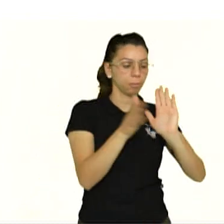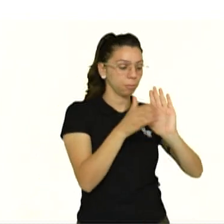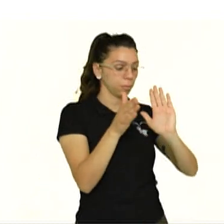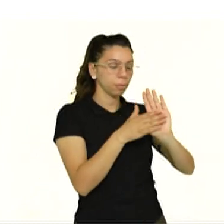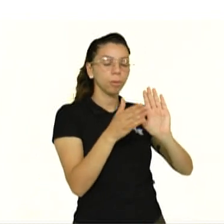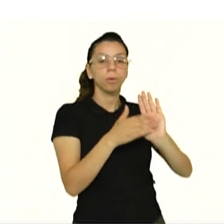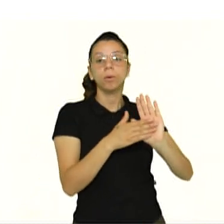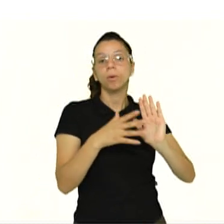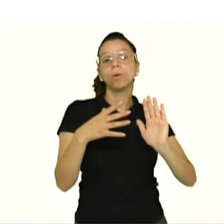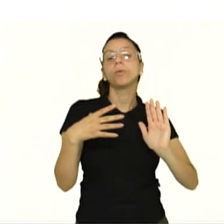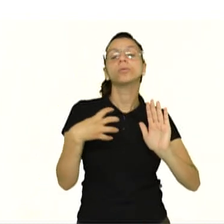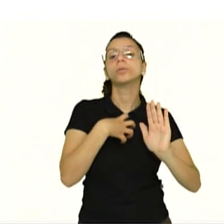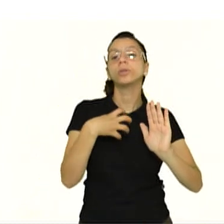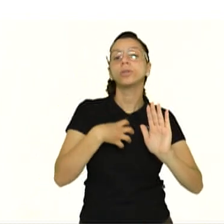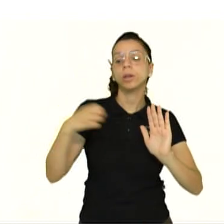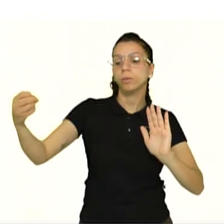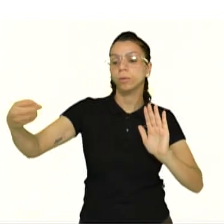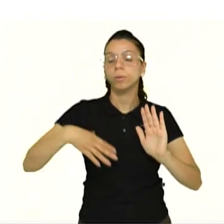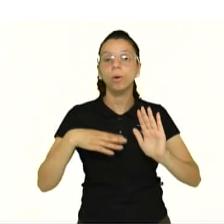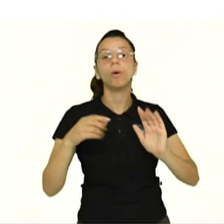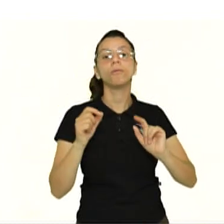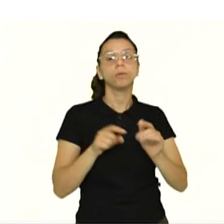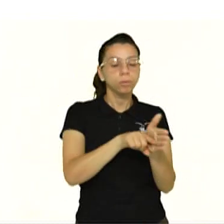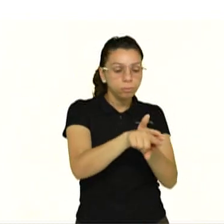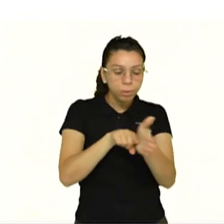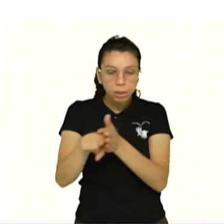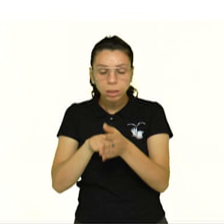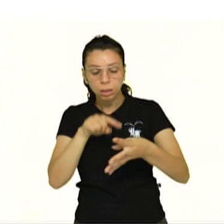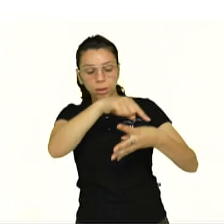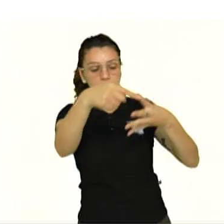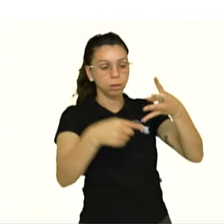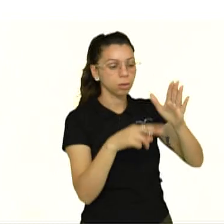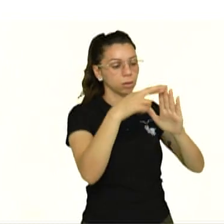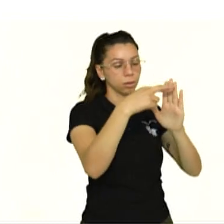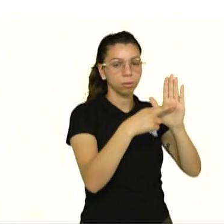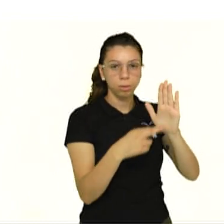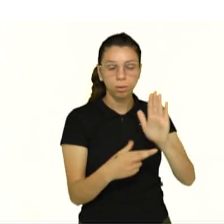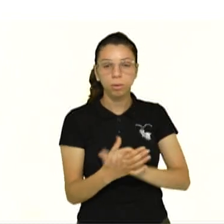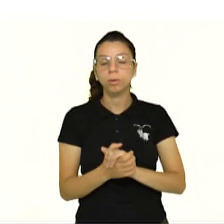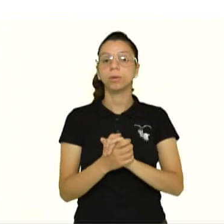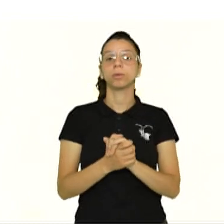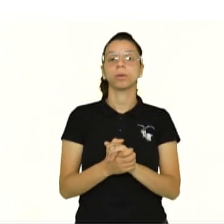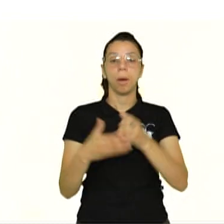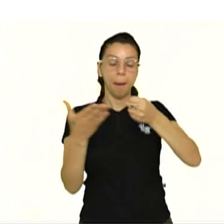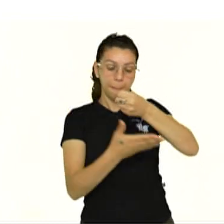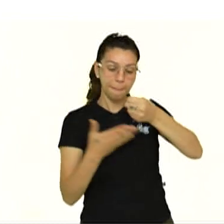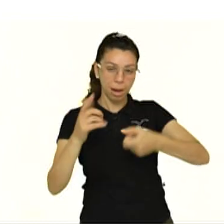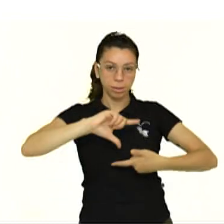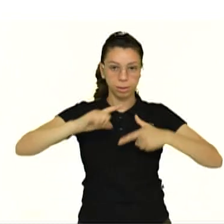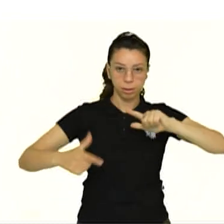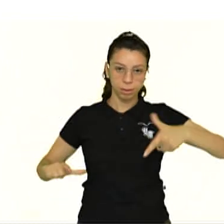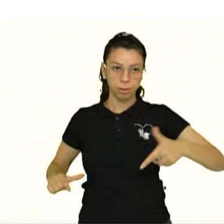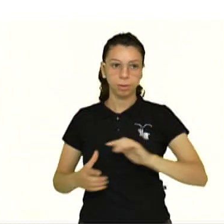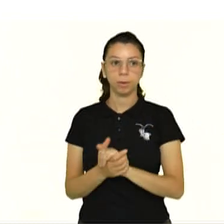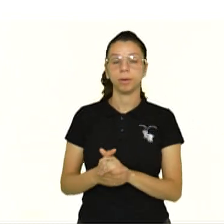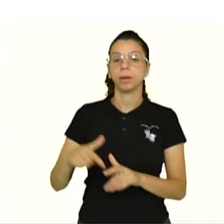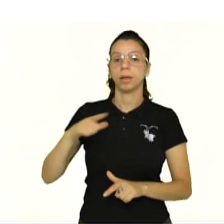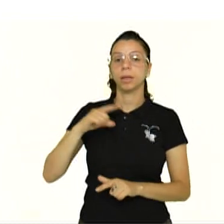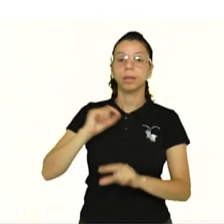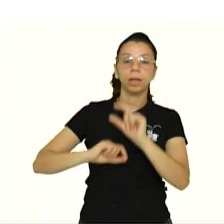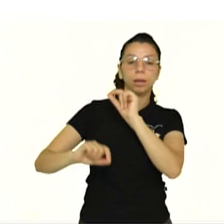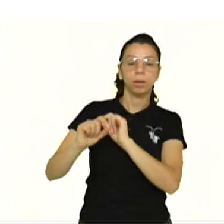investigação baseado em quatro regras fundamentais, inspiradas na geometria. evidência, análise,